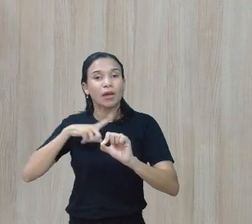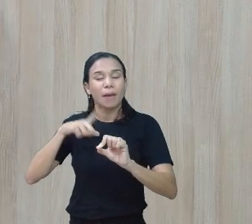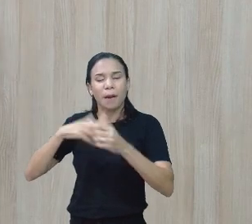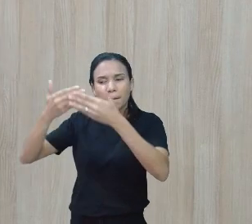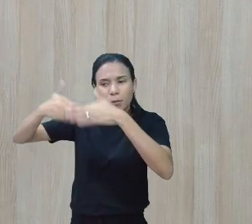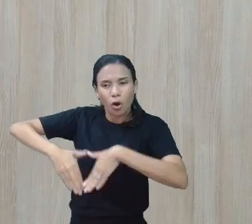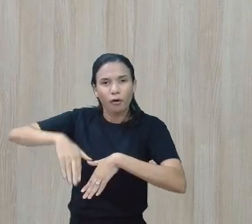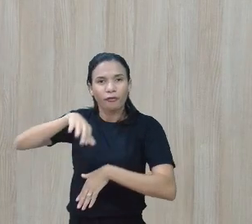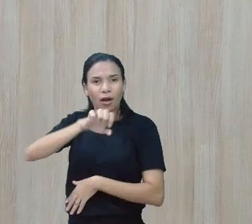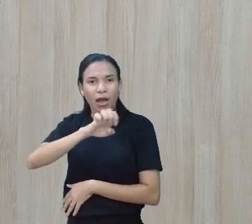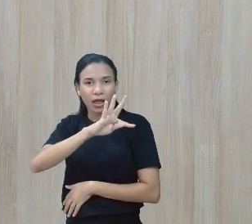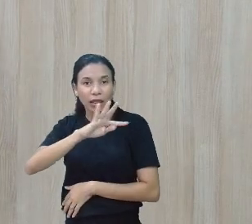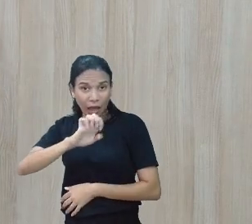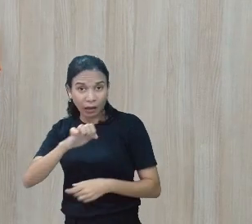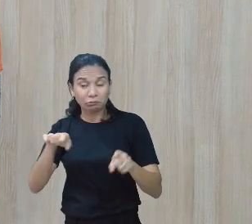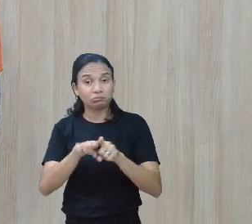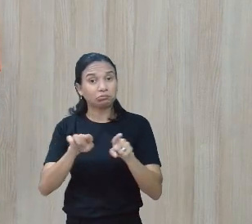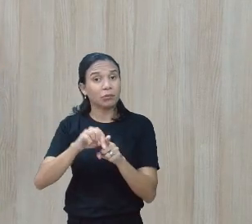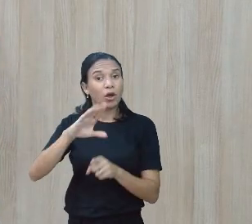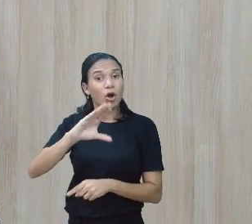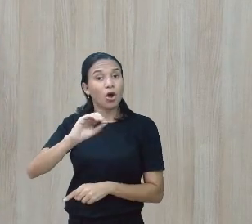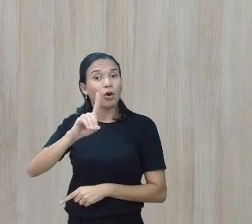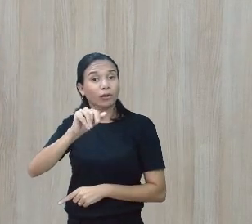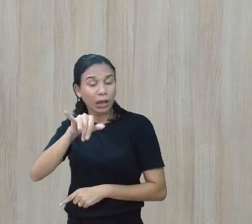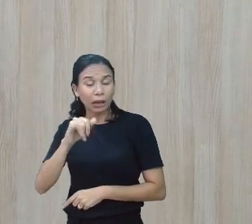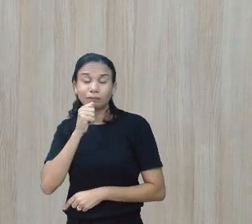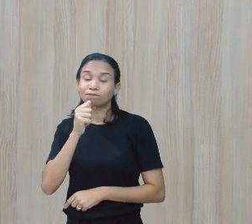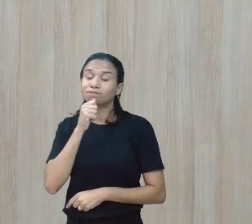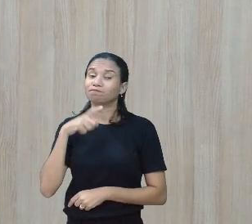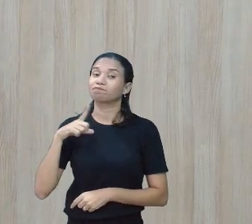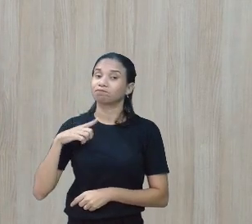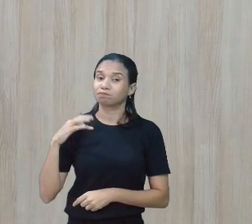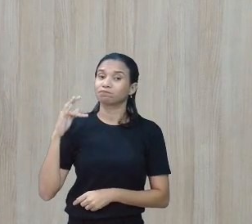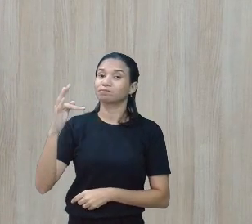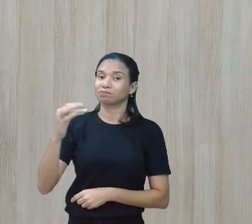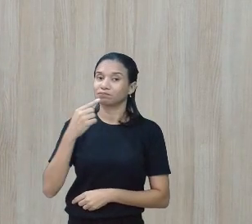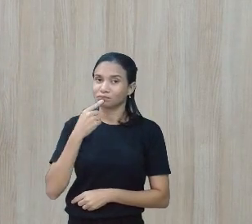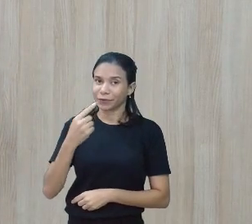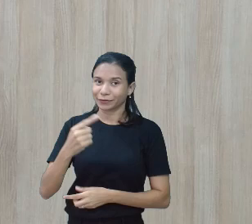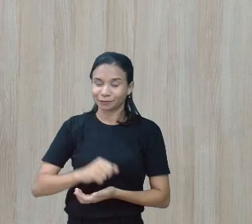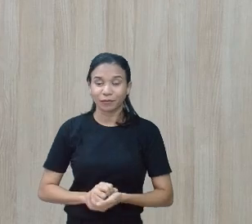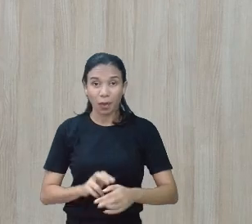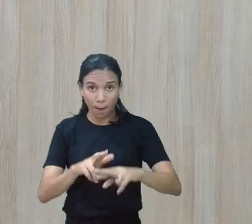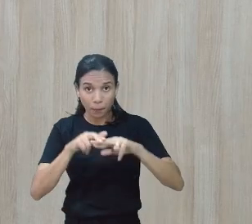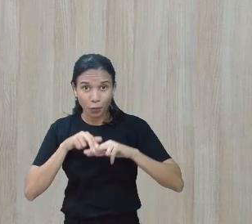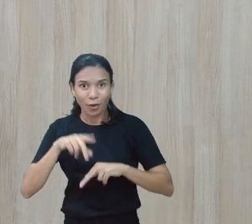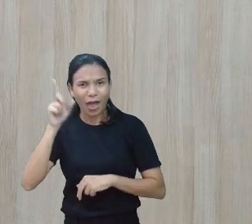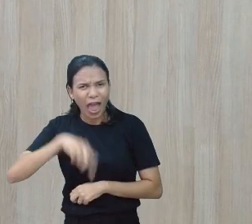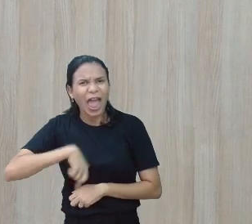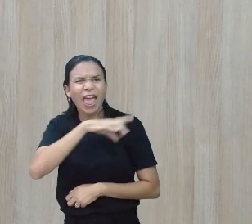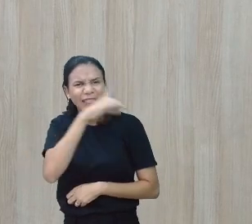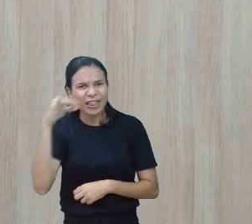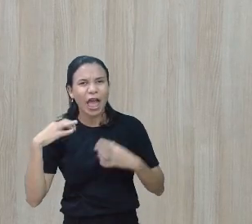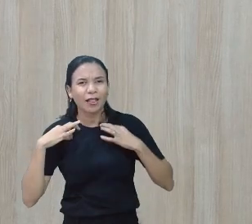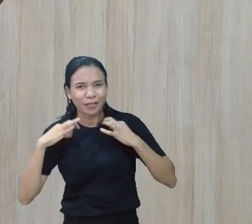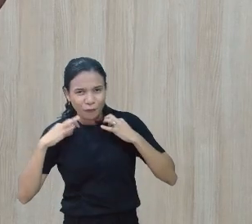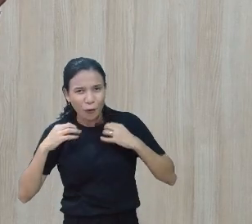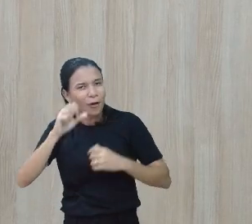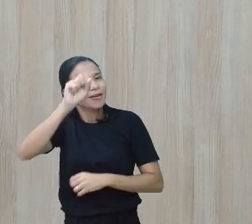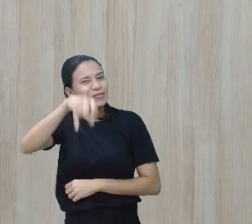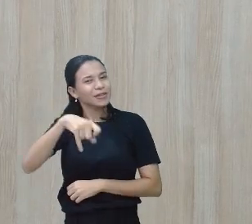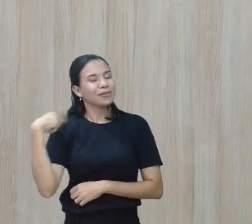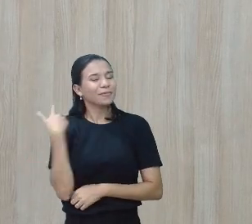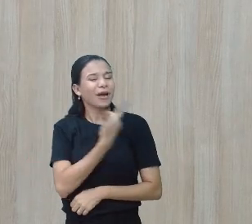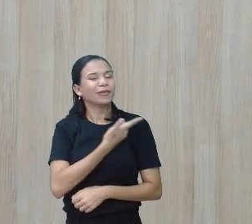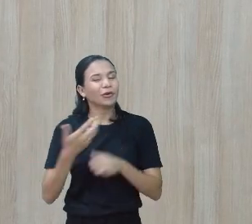ETE, para a seleção do CODAI, que vocês vão enfrentar ainda pela frente, tá? Então, mesmo sendo feriado, hoje a gente está aqui.